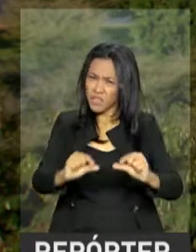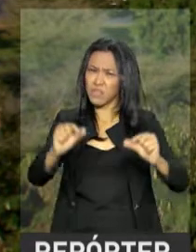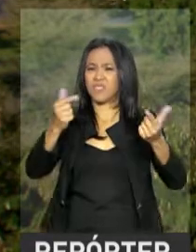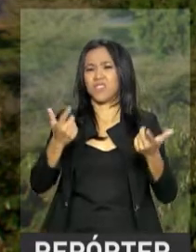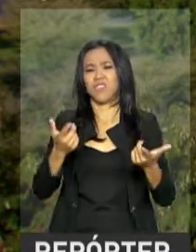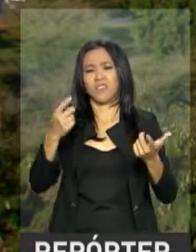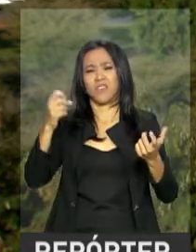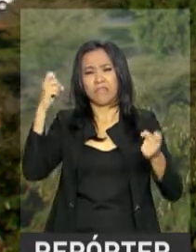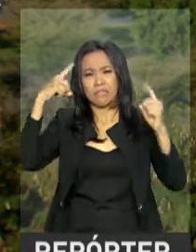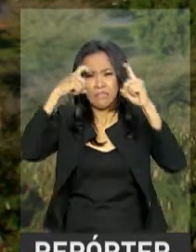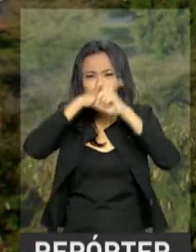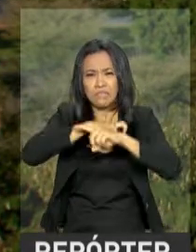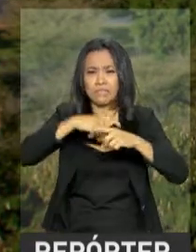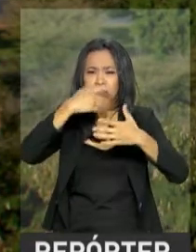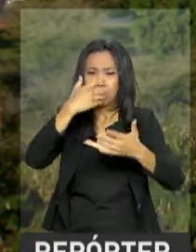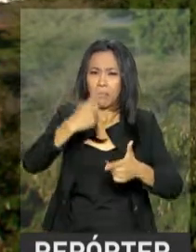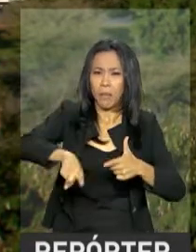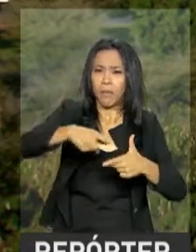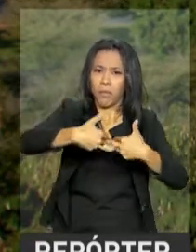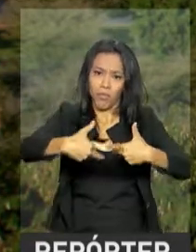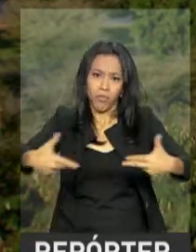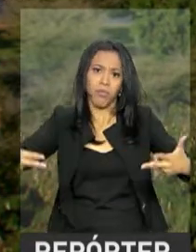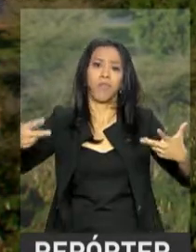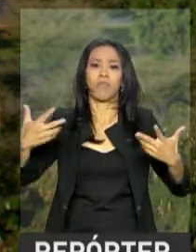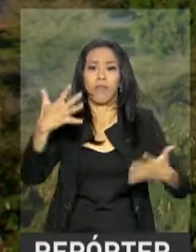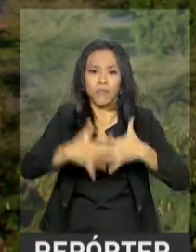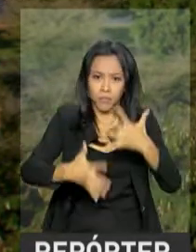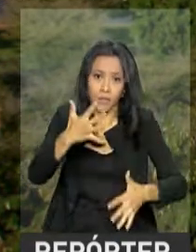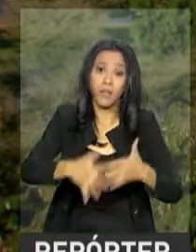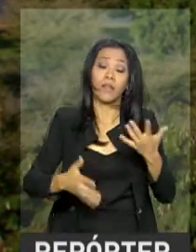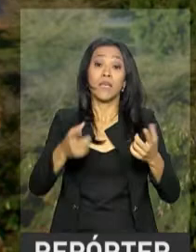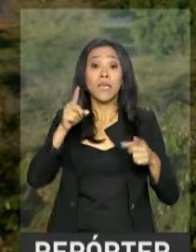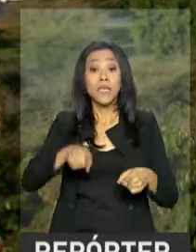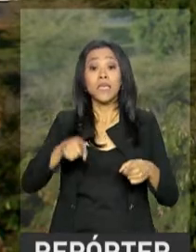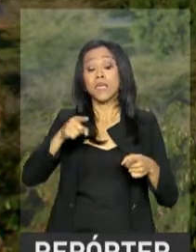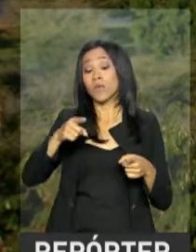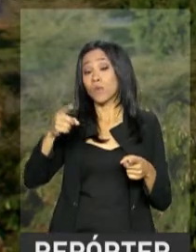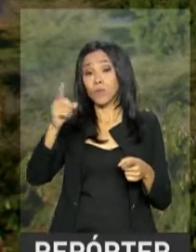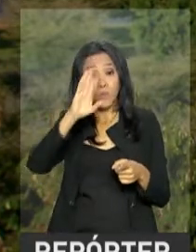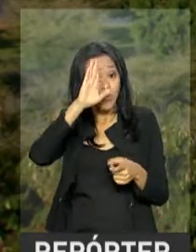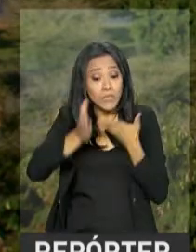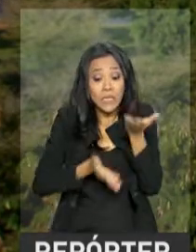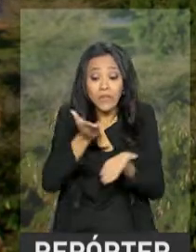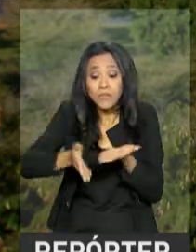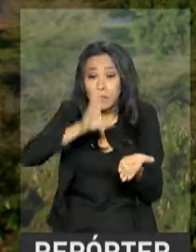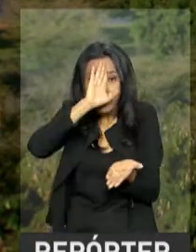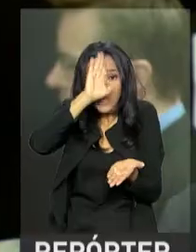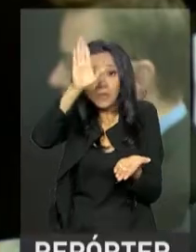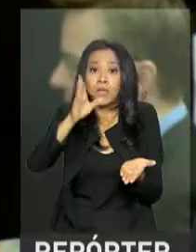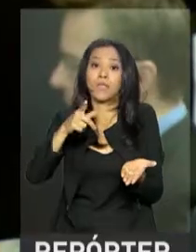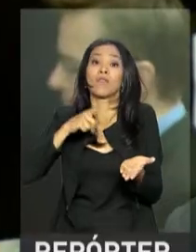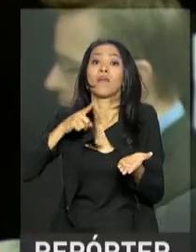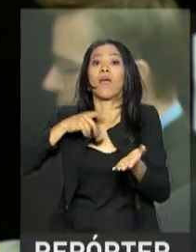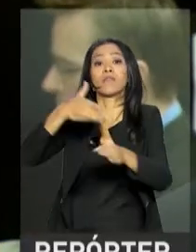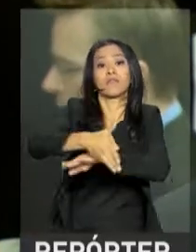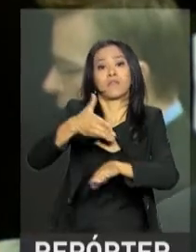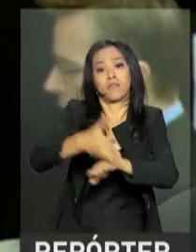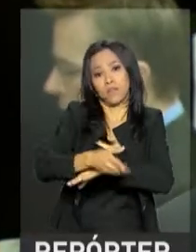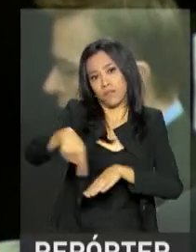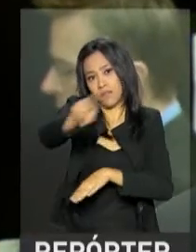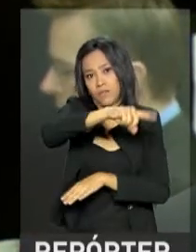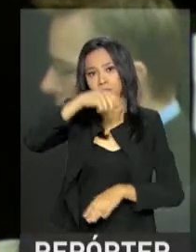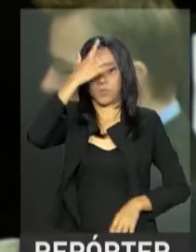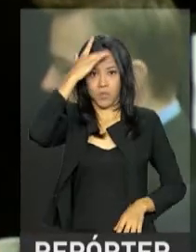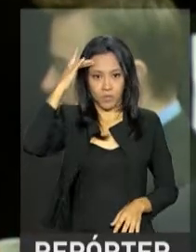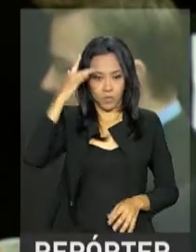digitalização a expectativa é que os serviços essenciais fiquem ainda mais acessíveis à população isso é bom para o